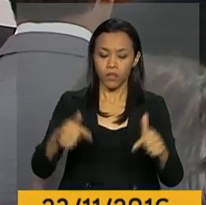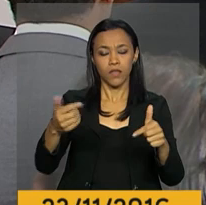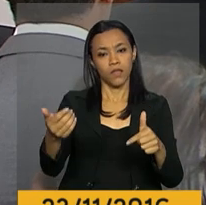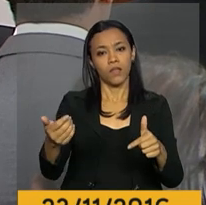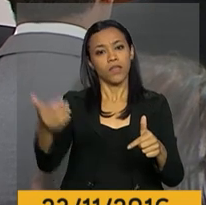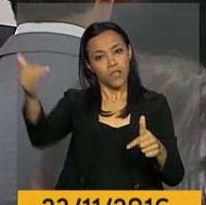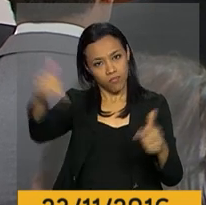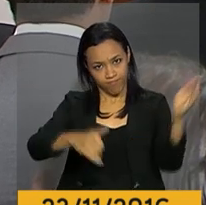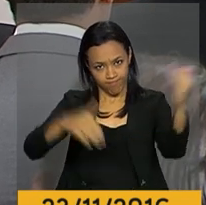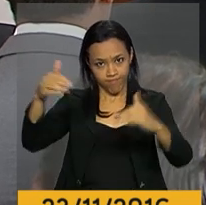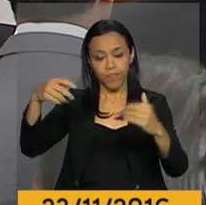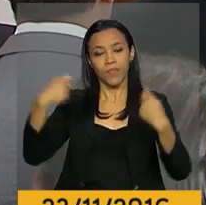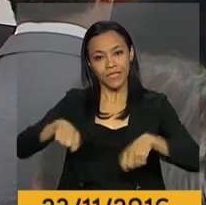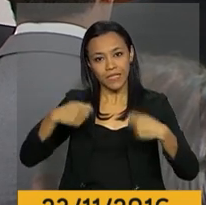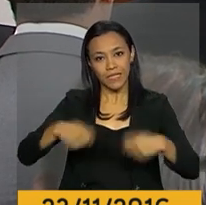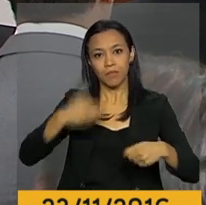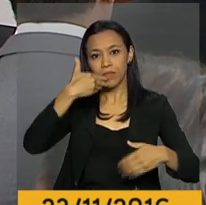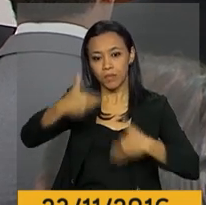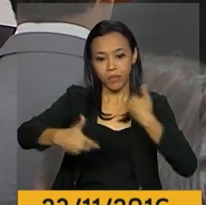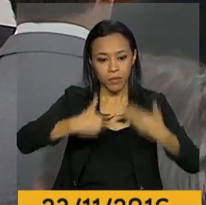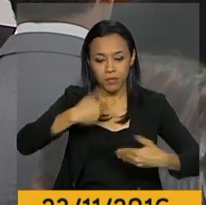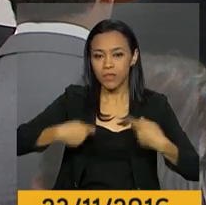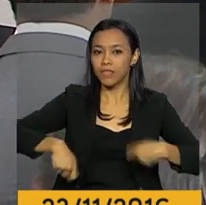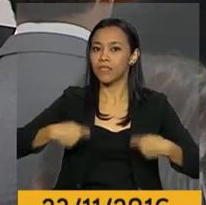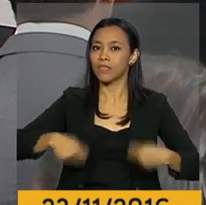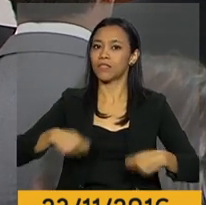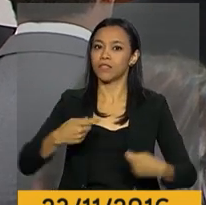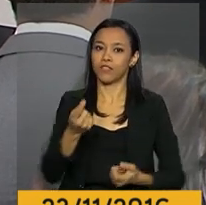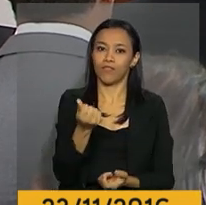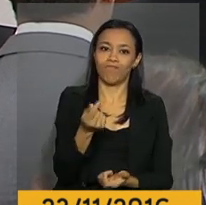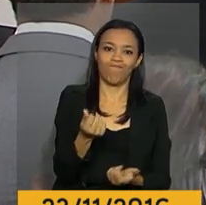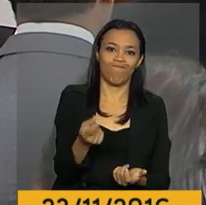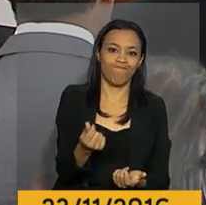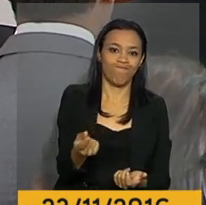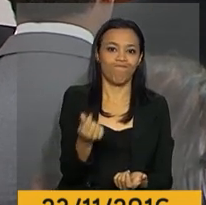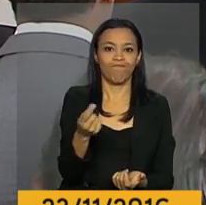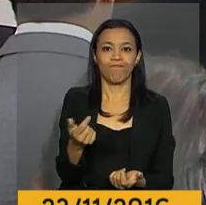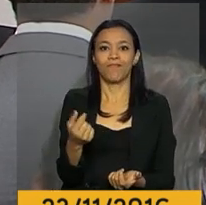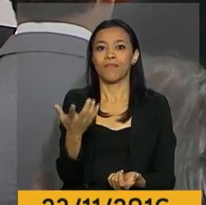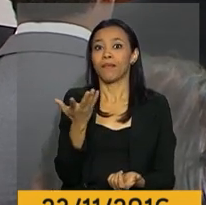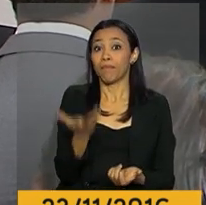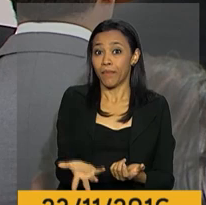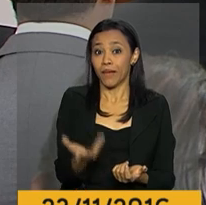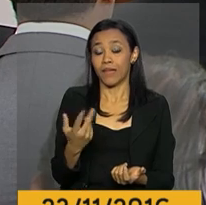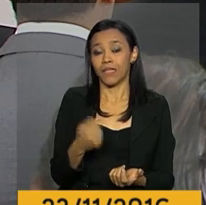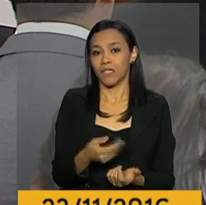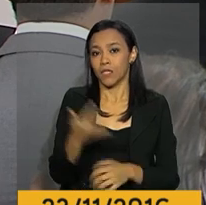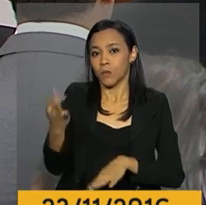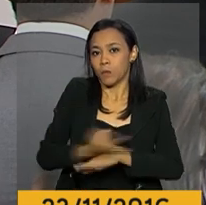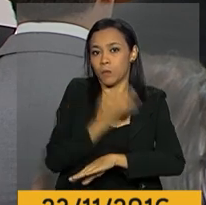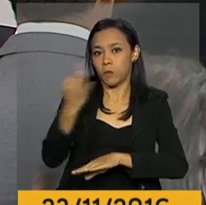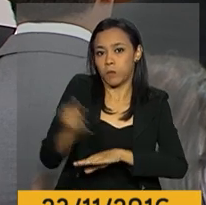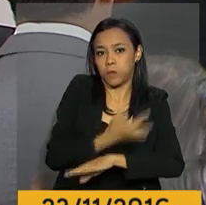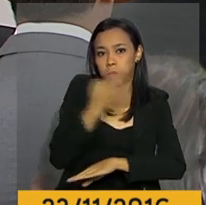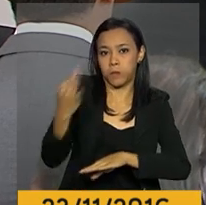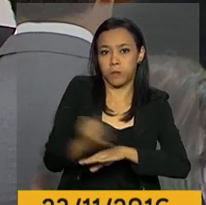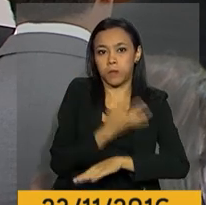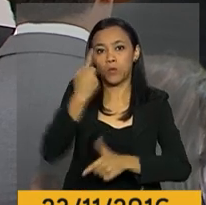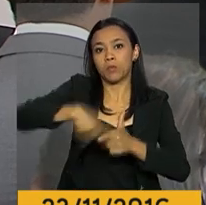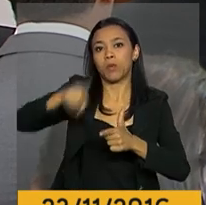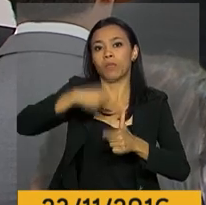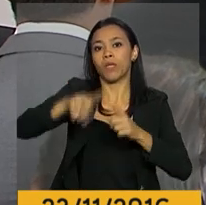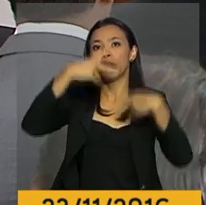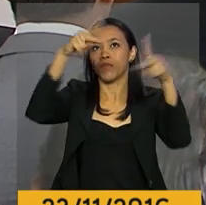precisamos de verbas para suportarmos os desastres que nós temos lá no estado entre